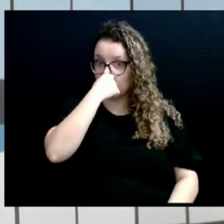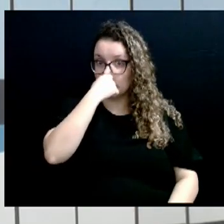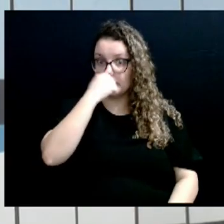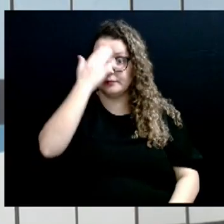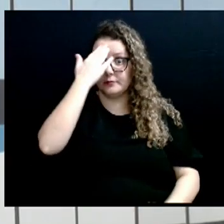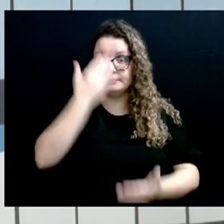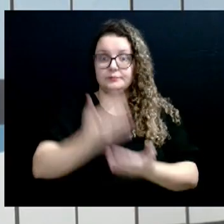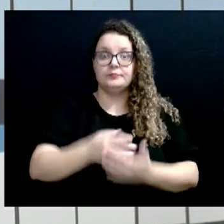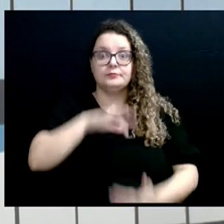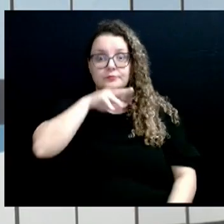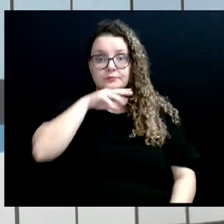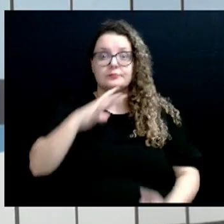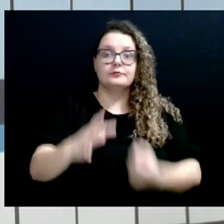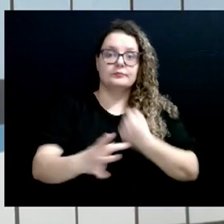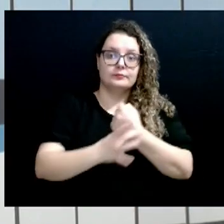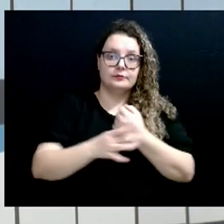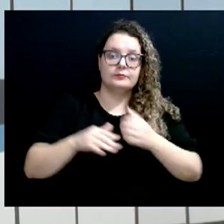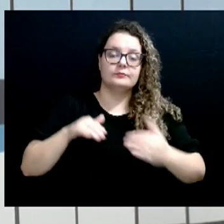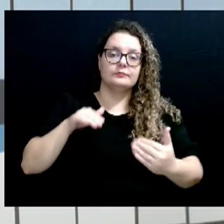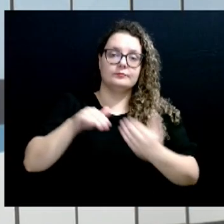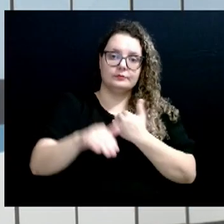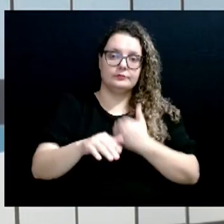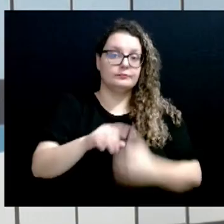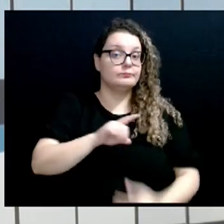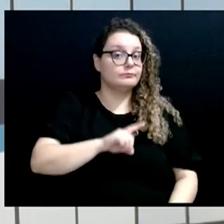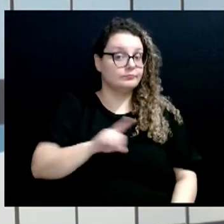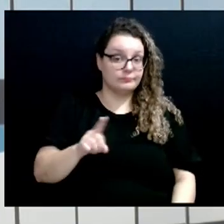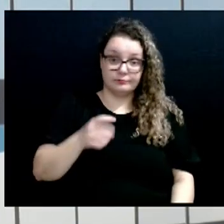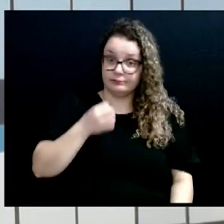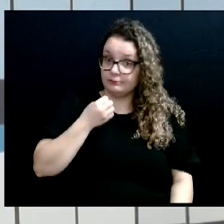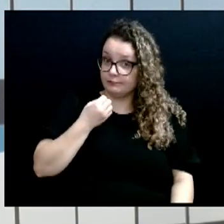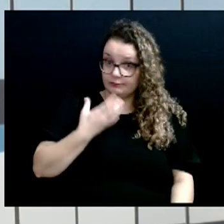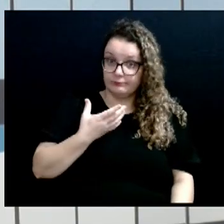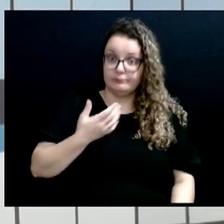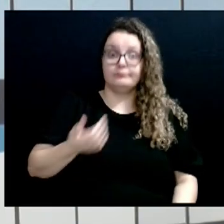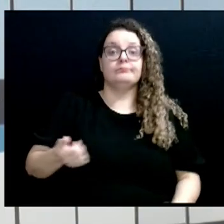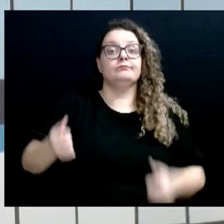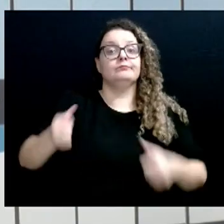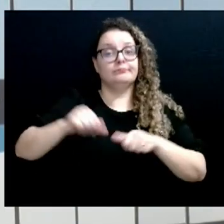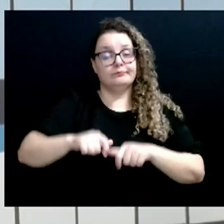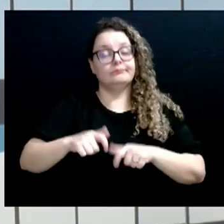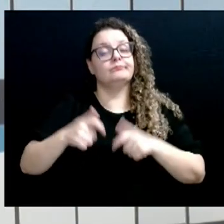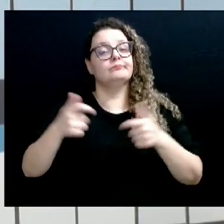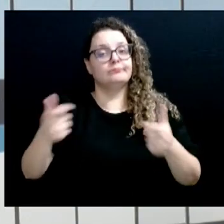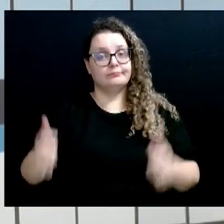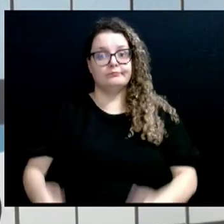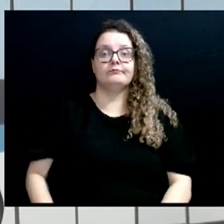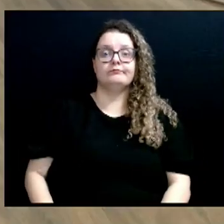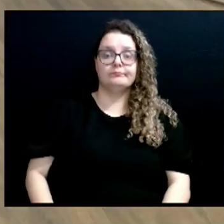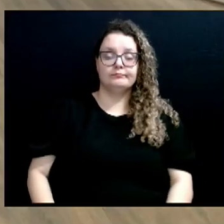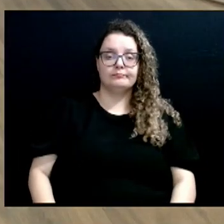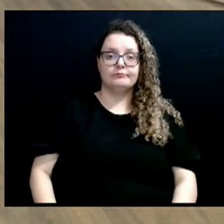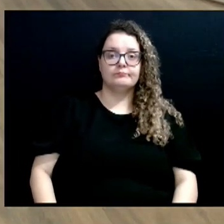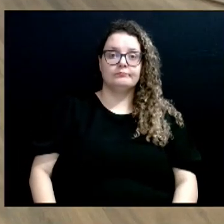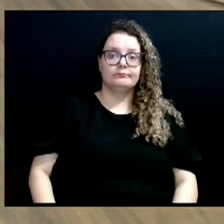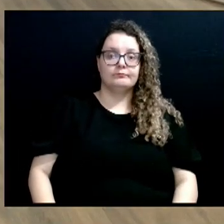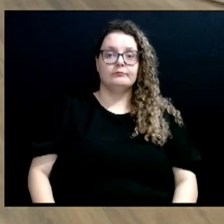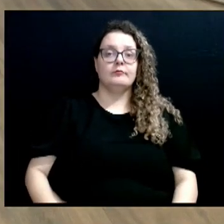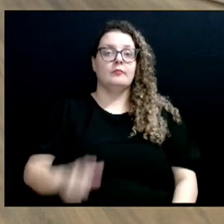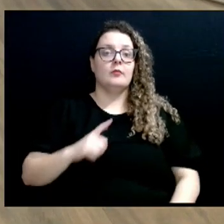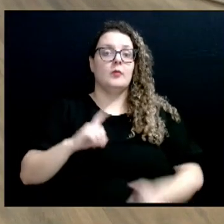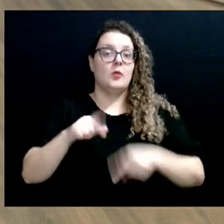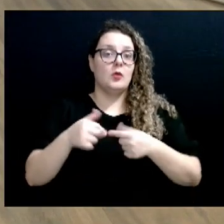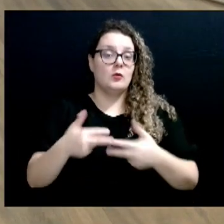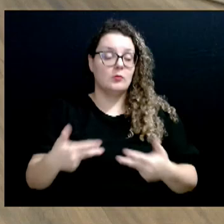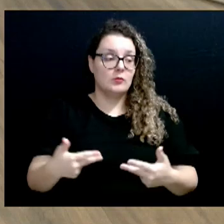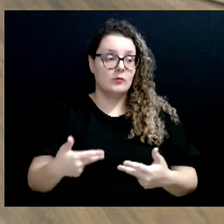do trânsito. Já não é boa, vai piorar muito, vai piorar muito. Agora, tem um outro ponto que as pessoas questionam muito,